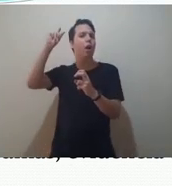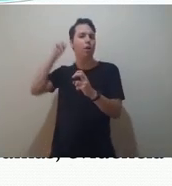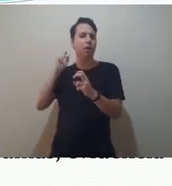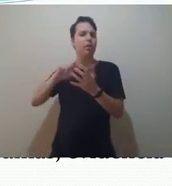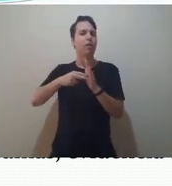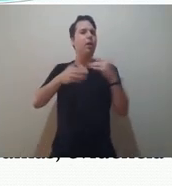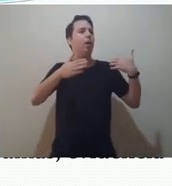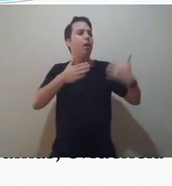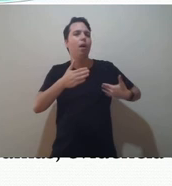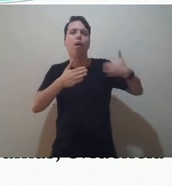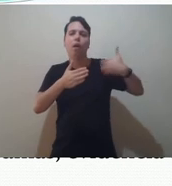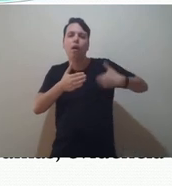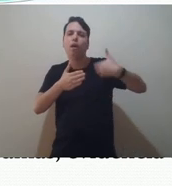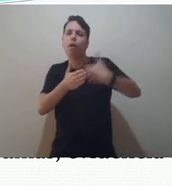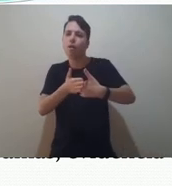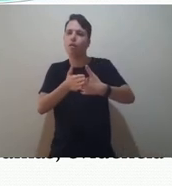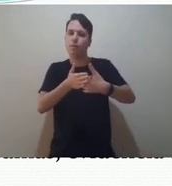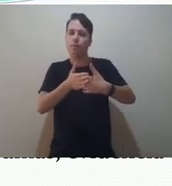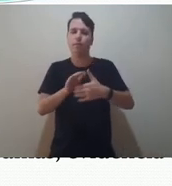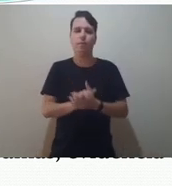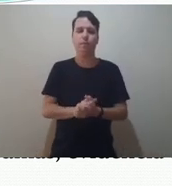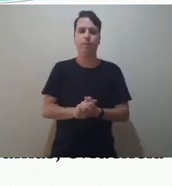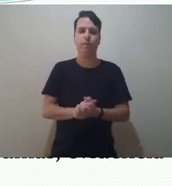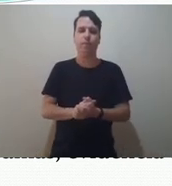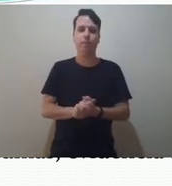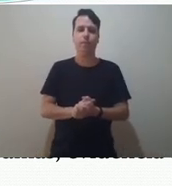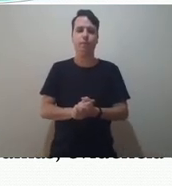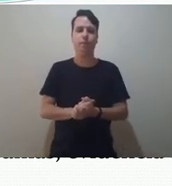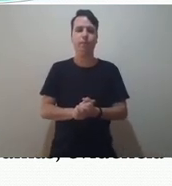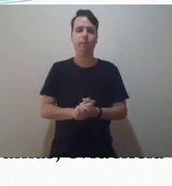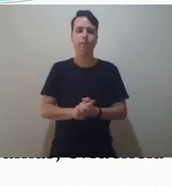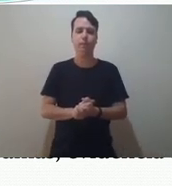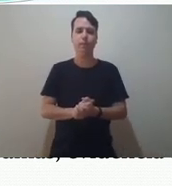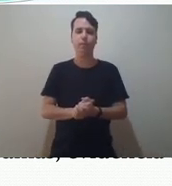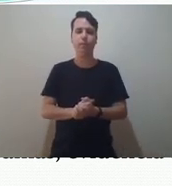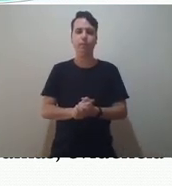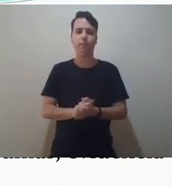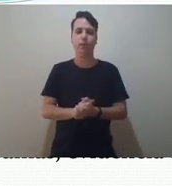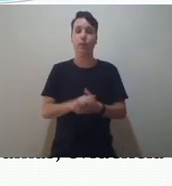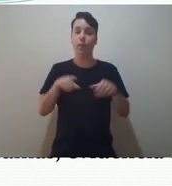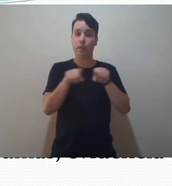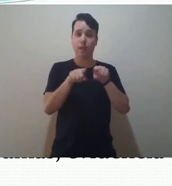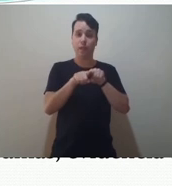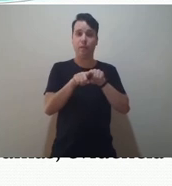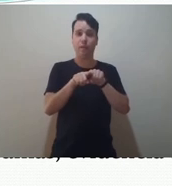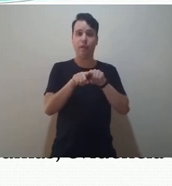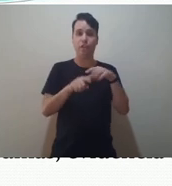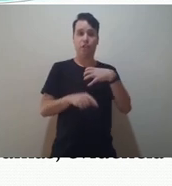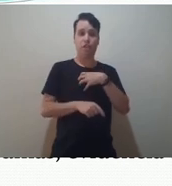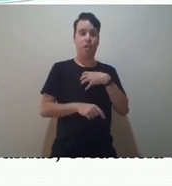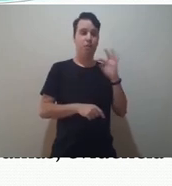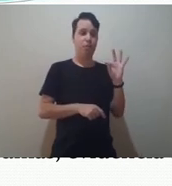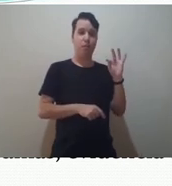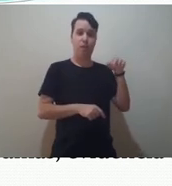que essas agressões estão acontecendo ao longo do tempo, né, em episódios repetidos. E também